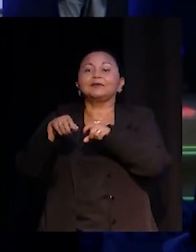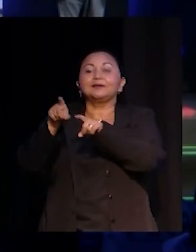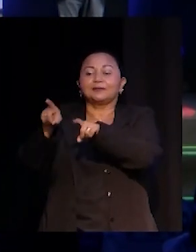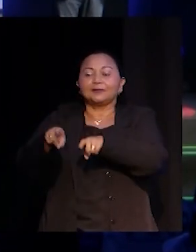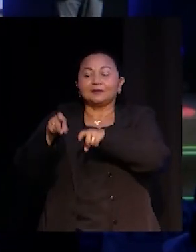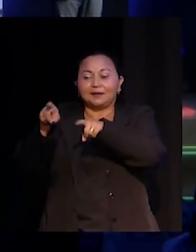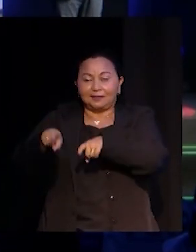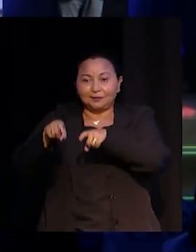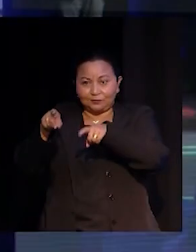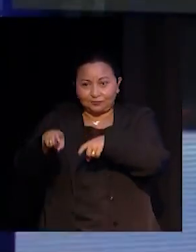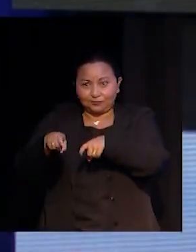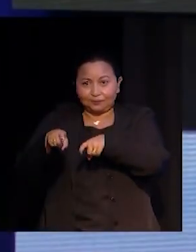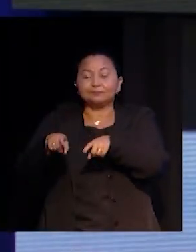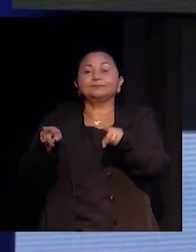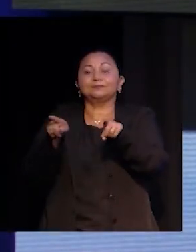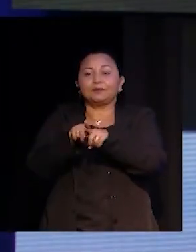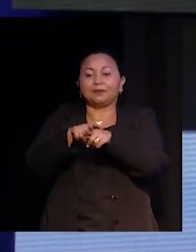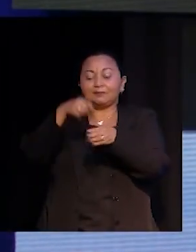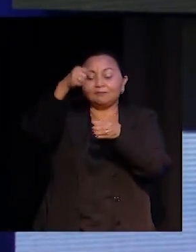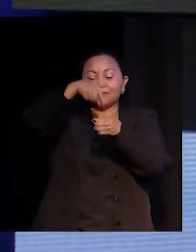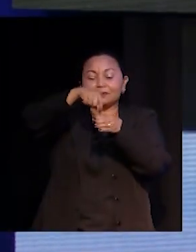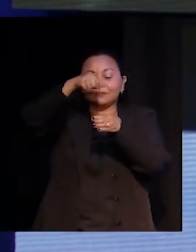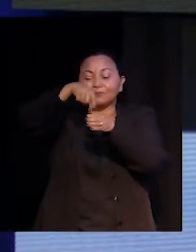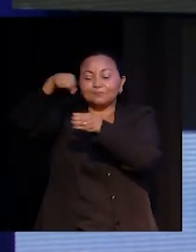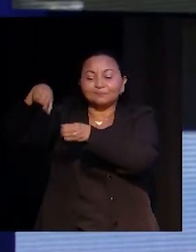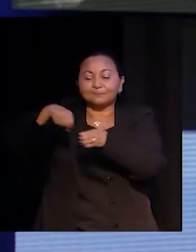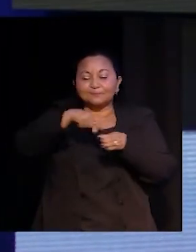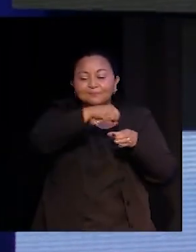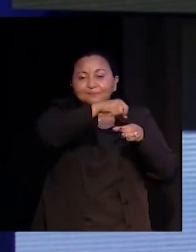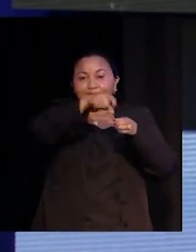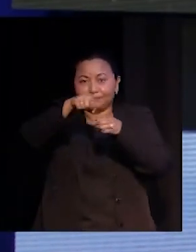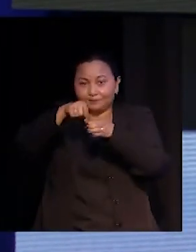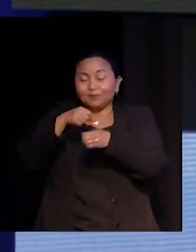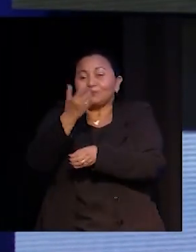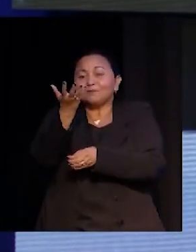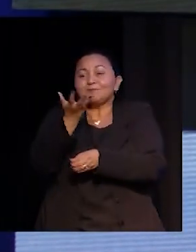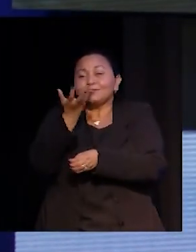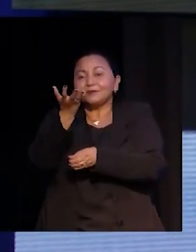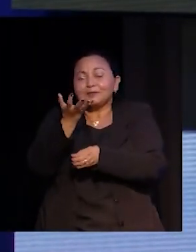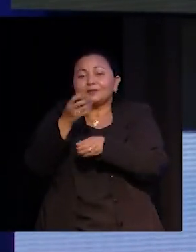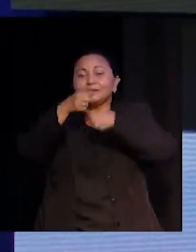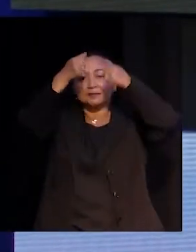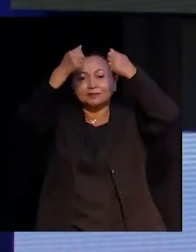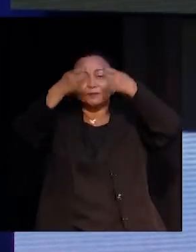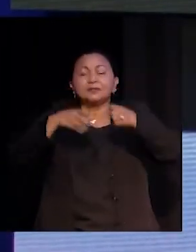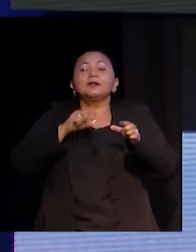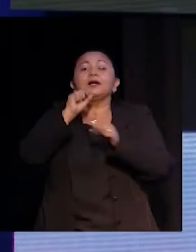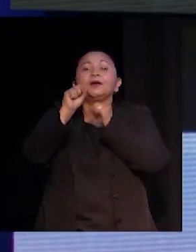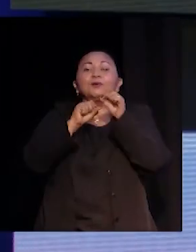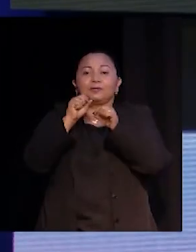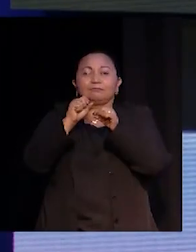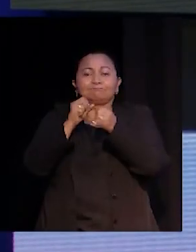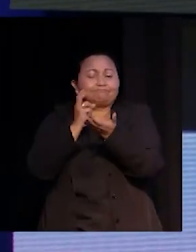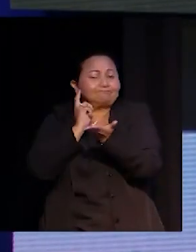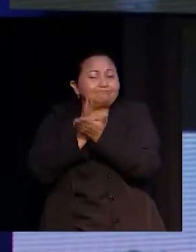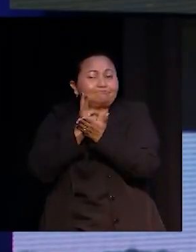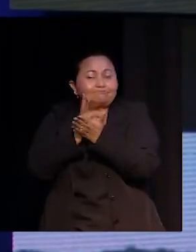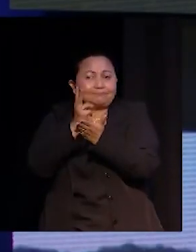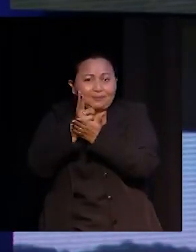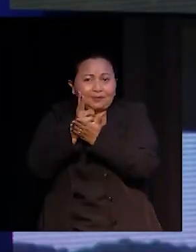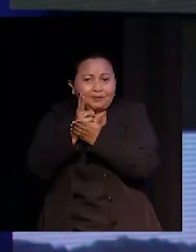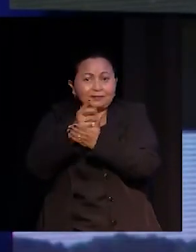agricultura, a pecuária, a agropecuária no Brasil. E eu diria ainda mais que essa atividade,